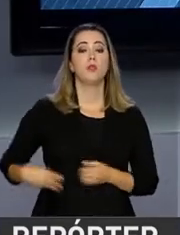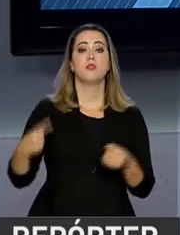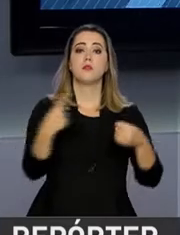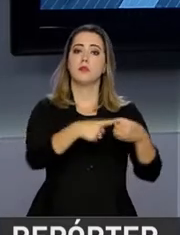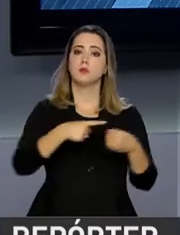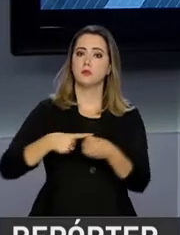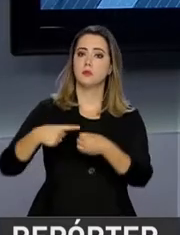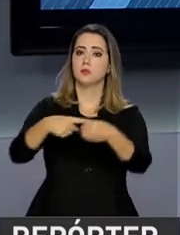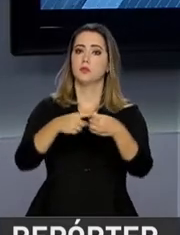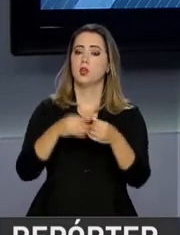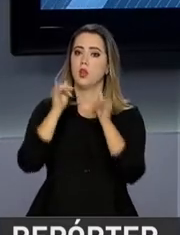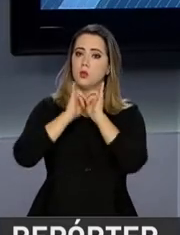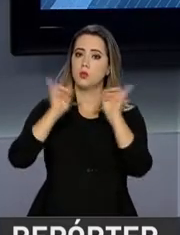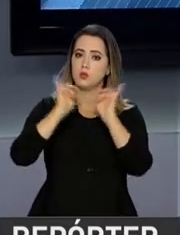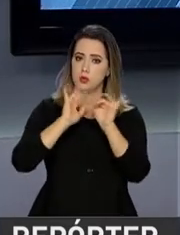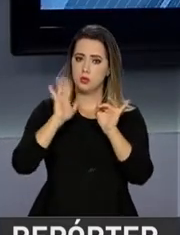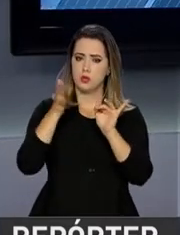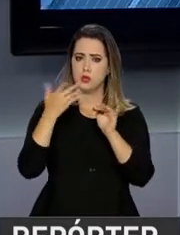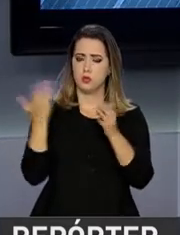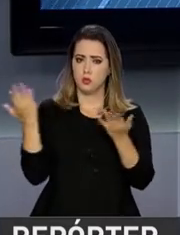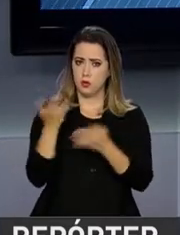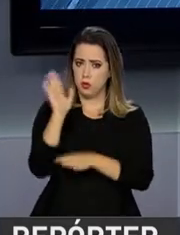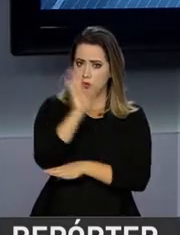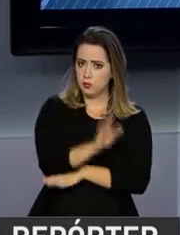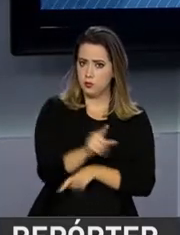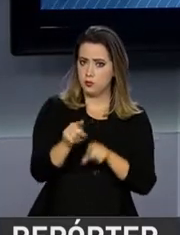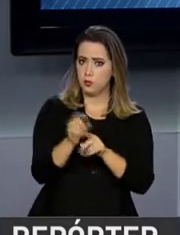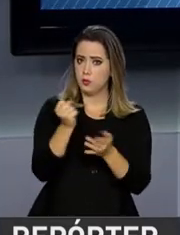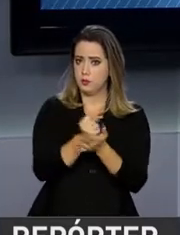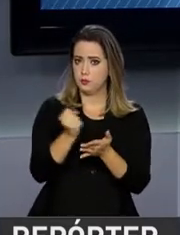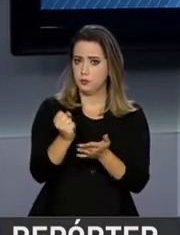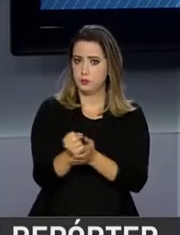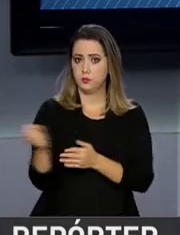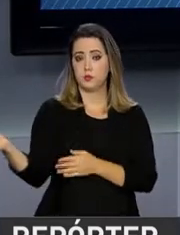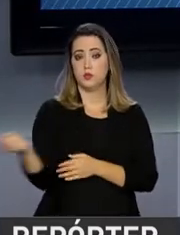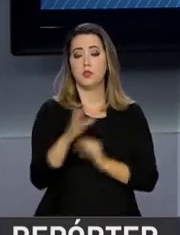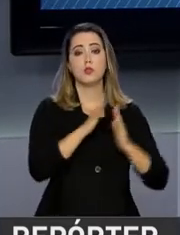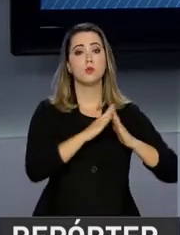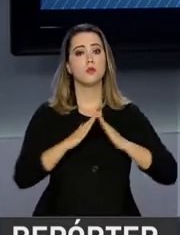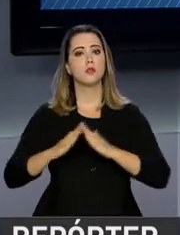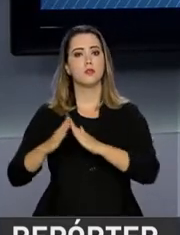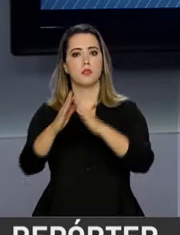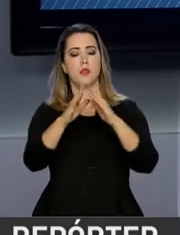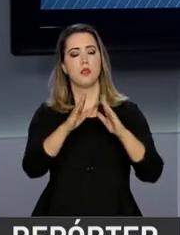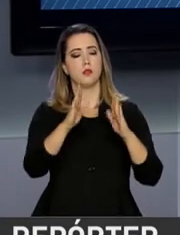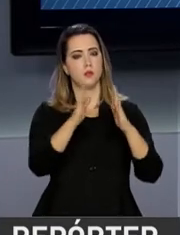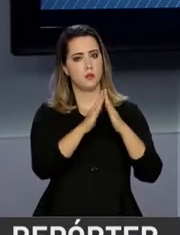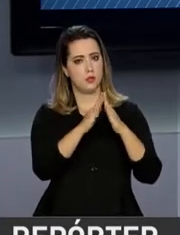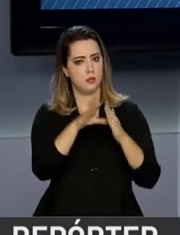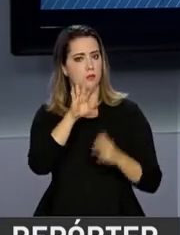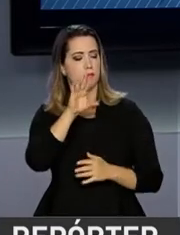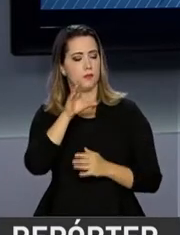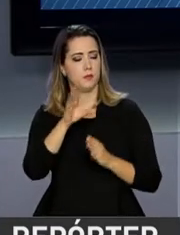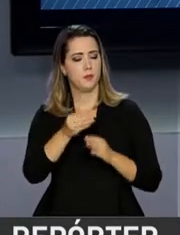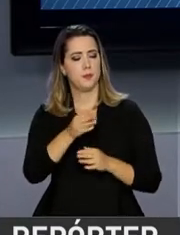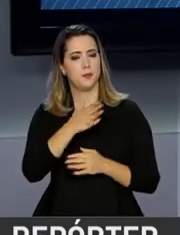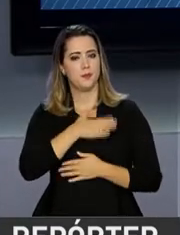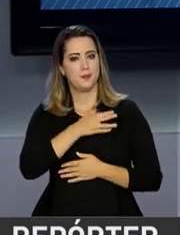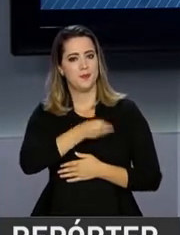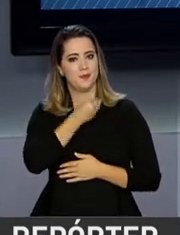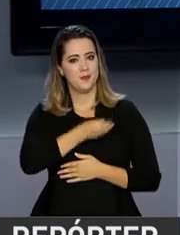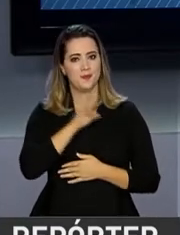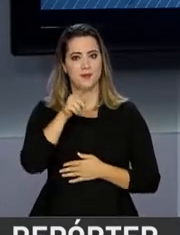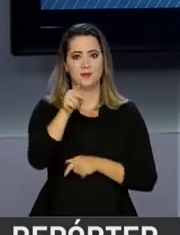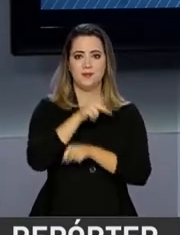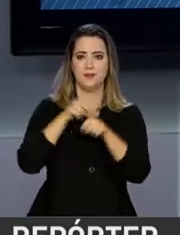Cidades, Bruno Araújo, anuncia logo mais, agora à tarde, a contratação de novas unidades habitacionais do Minha Casa Minha Vida em